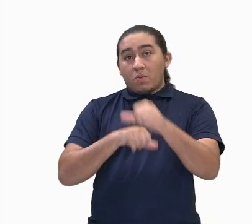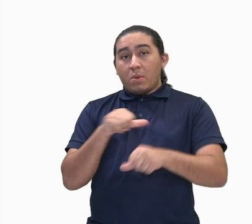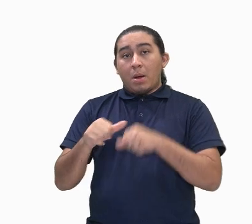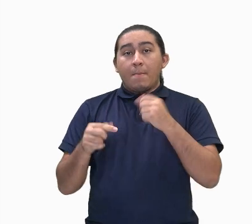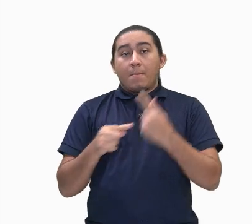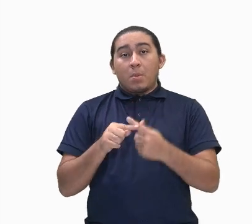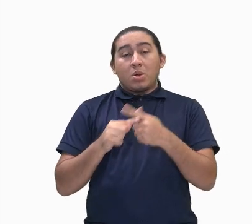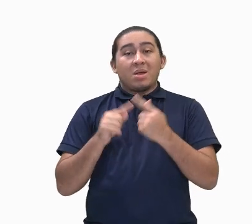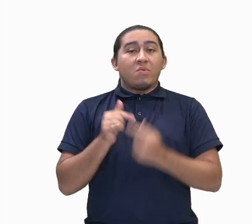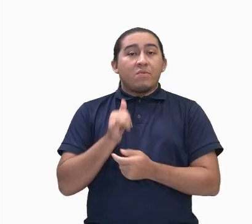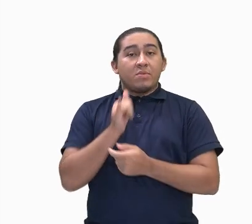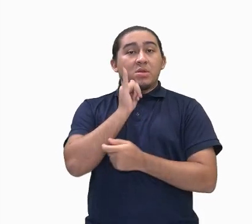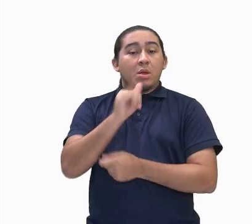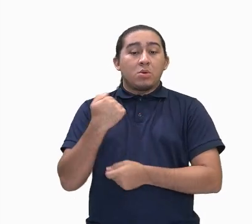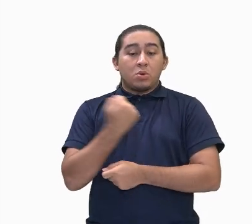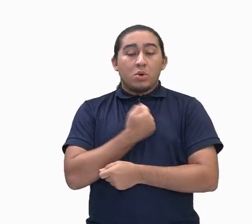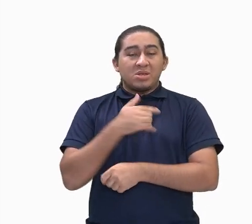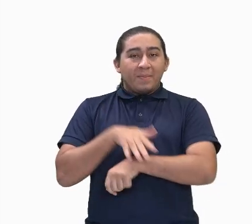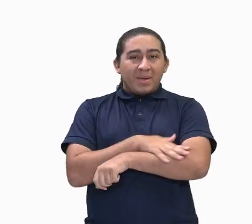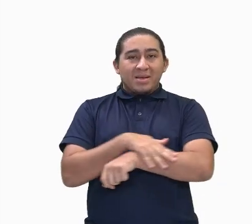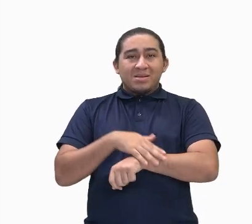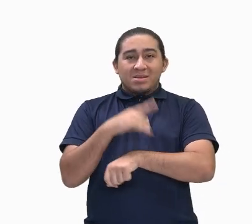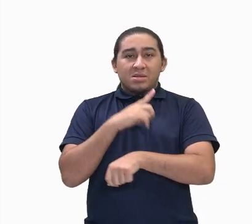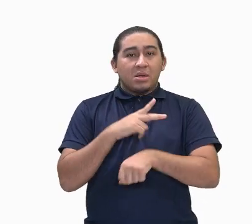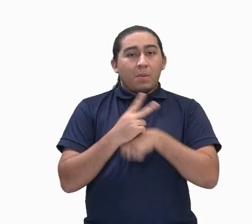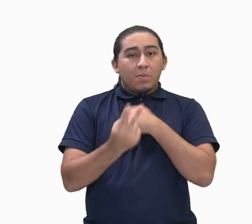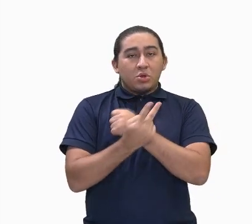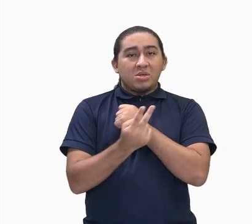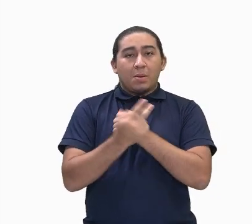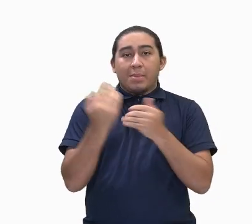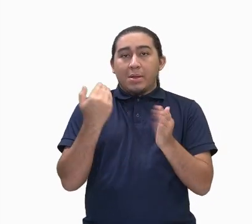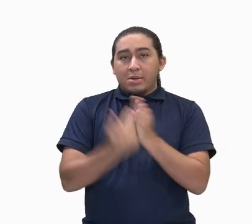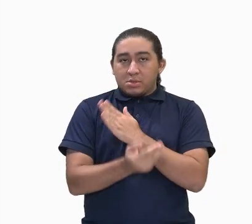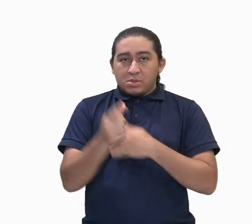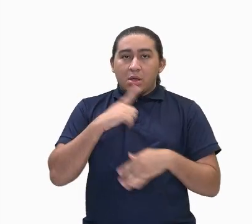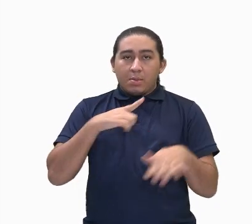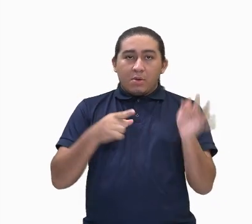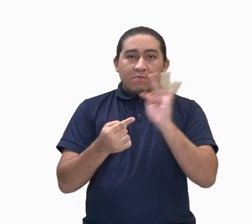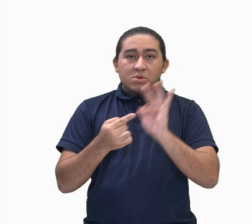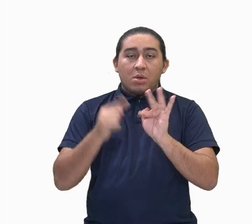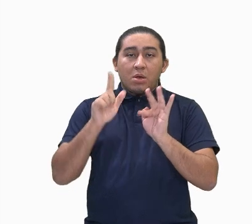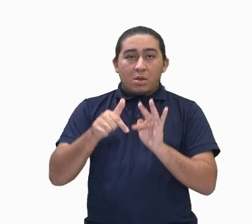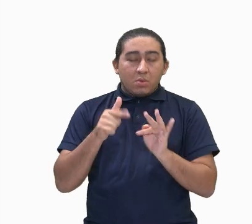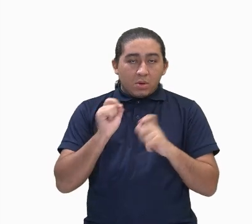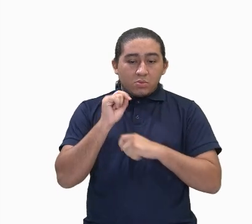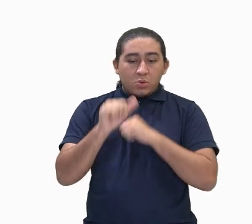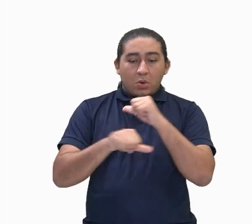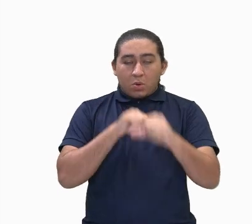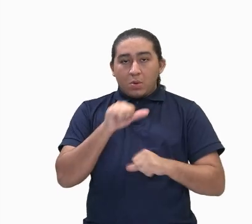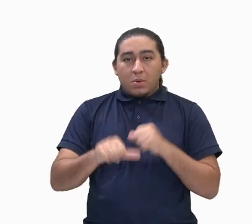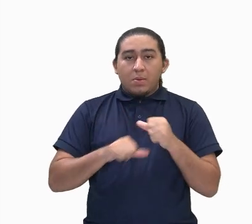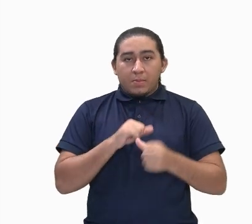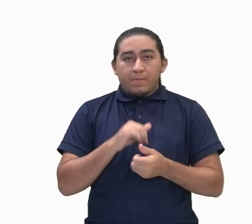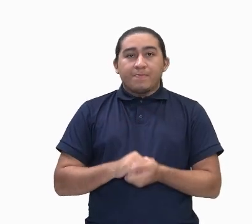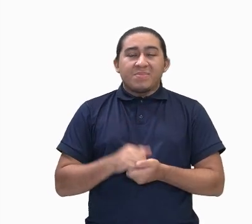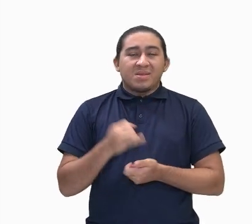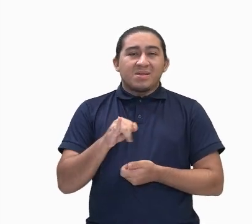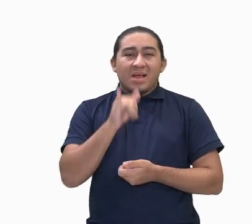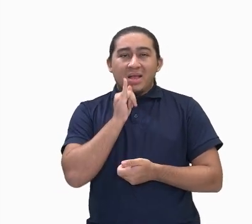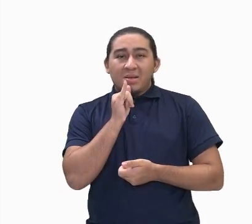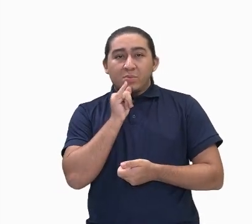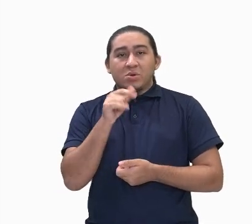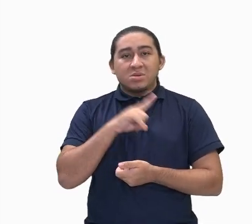não fique ali desprotegida, certo? E tem essa função também de regeneração, como quando a gente tem algum machucado,